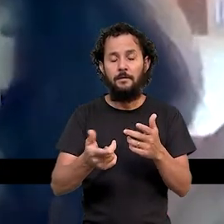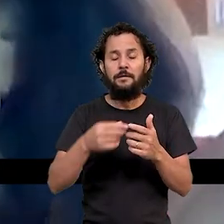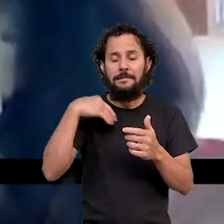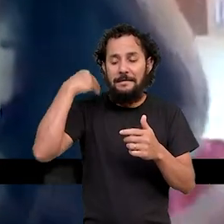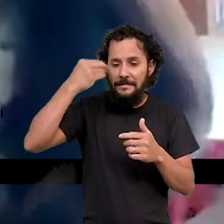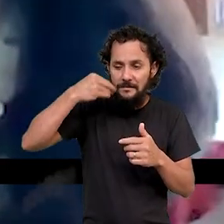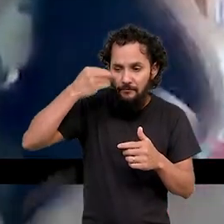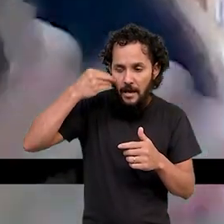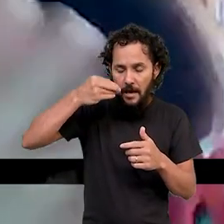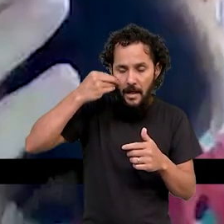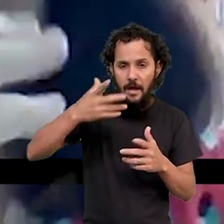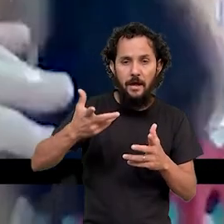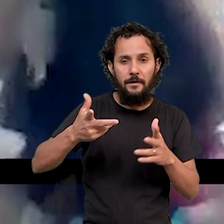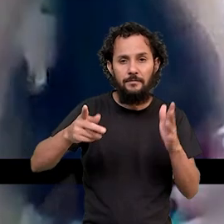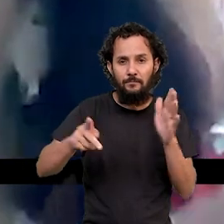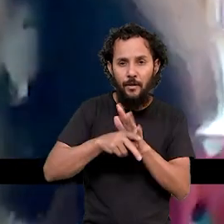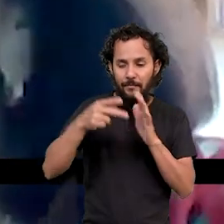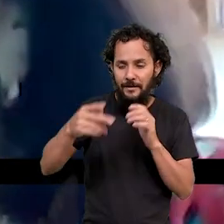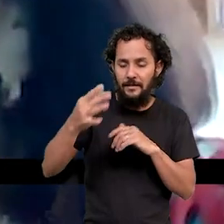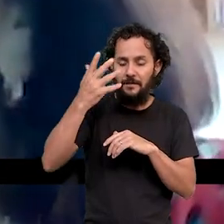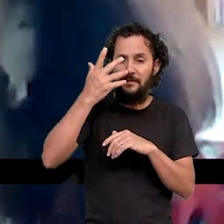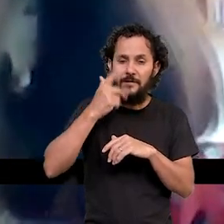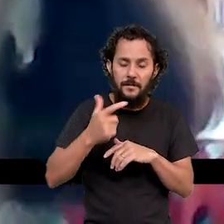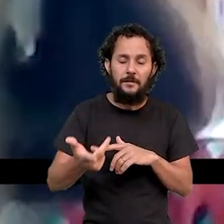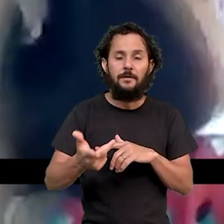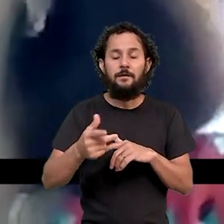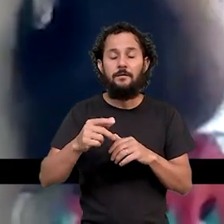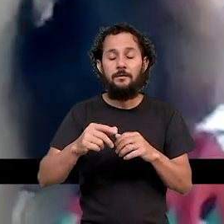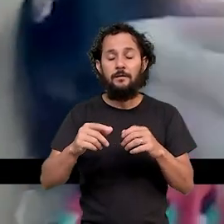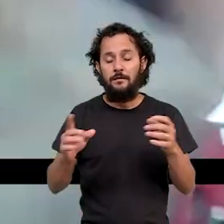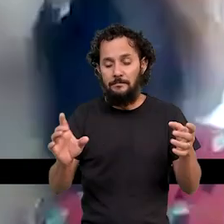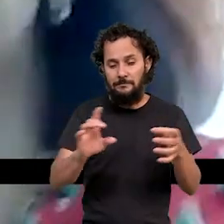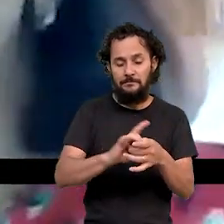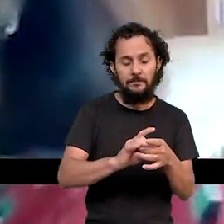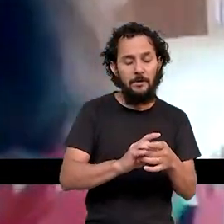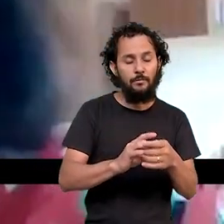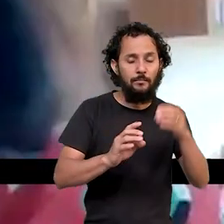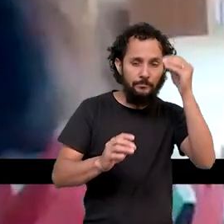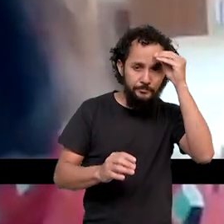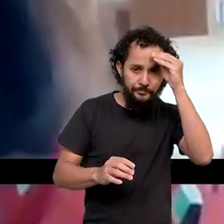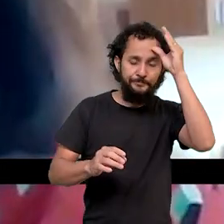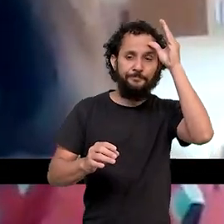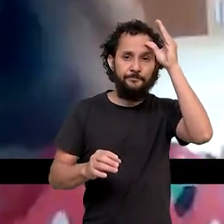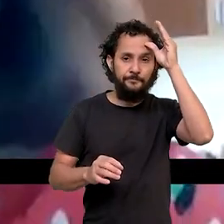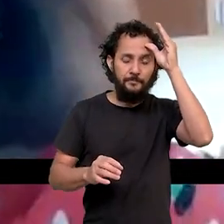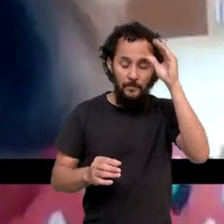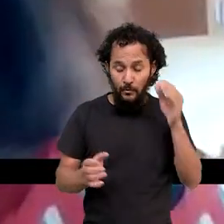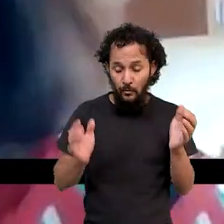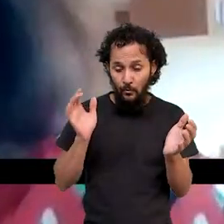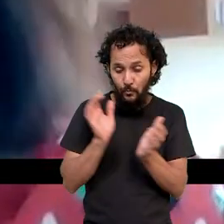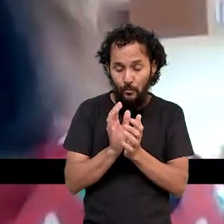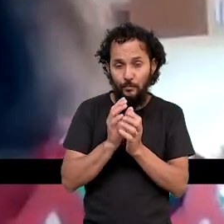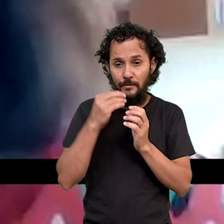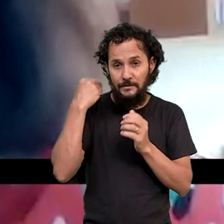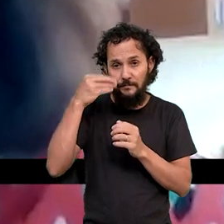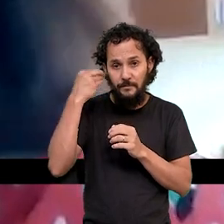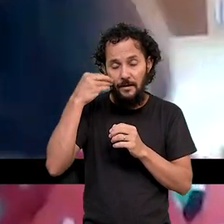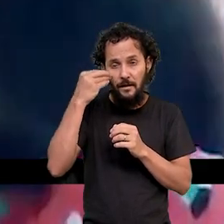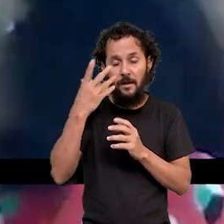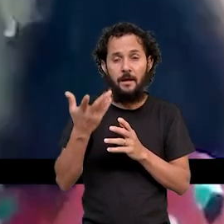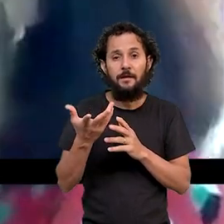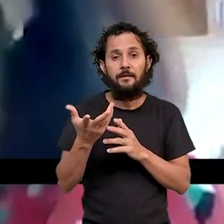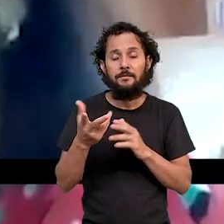das experiências das crianças articuladas aos conhecimentos, um conjunto de